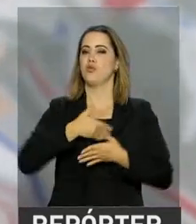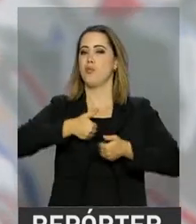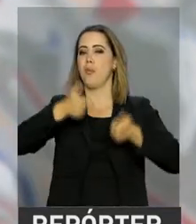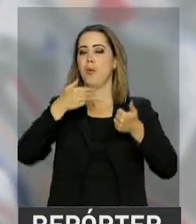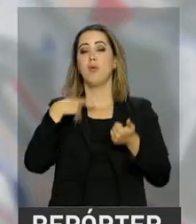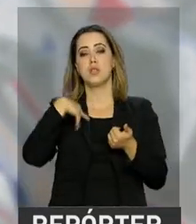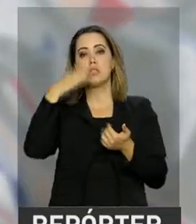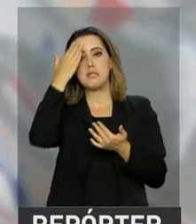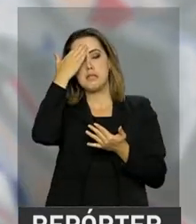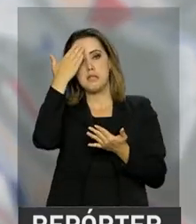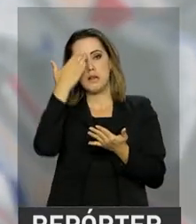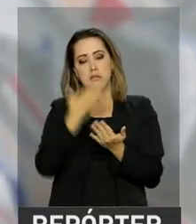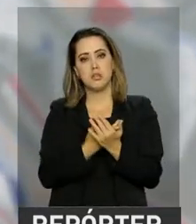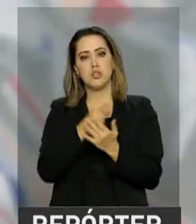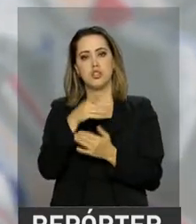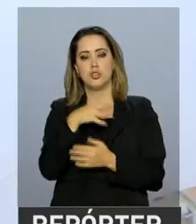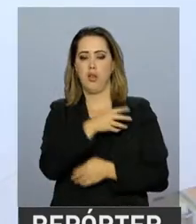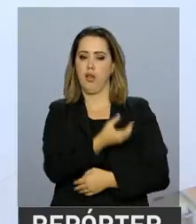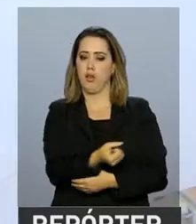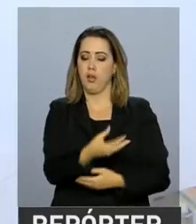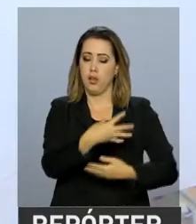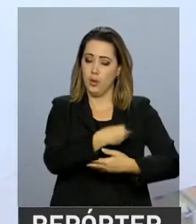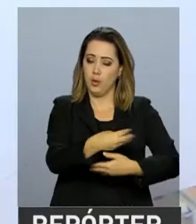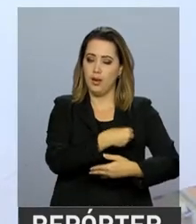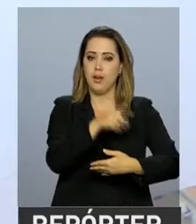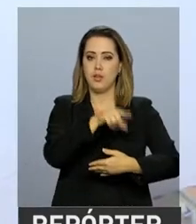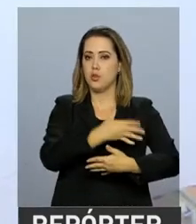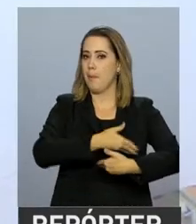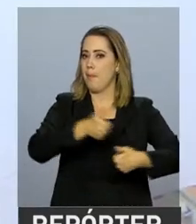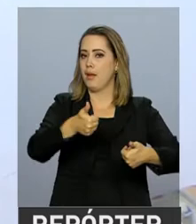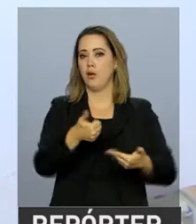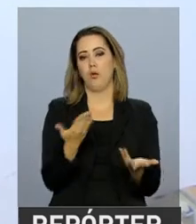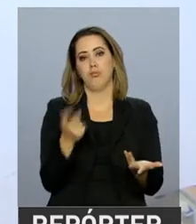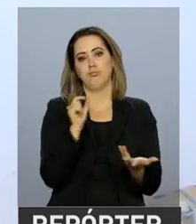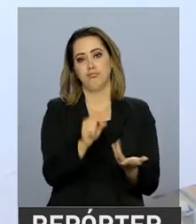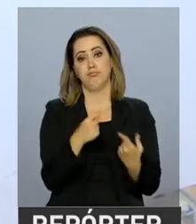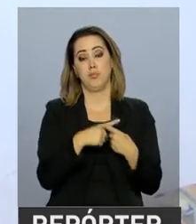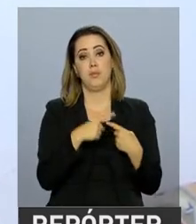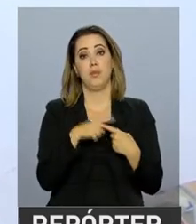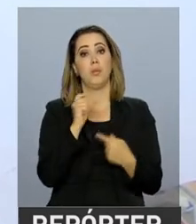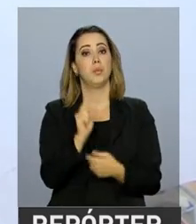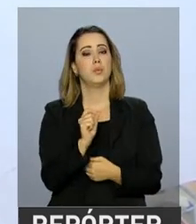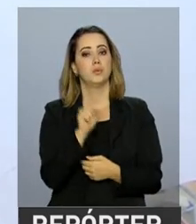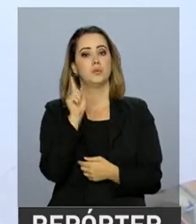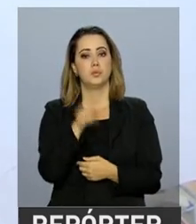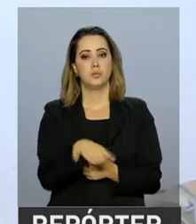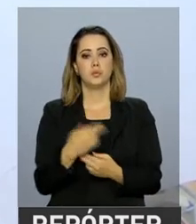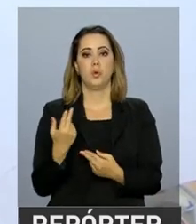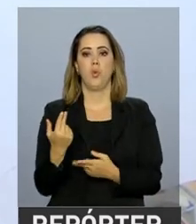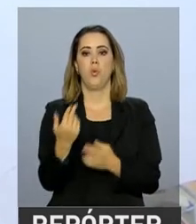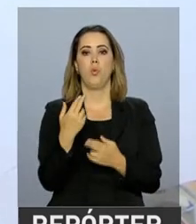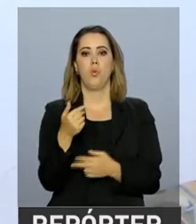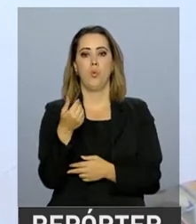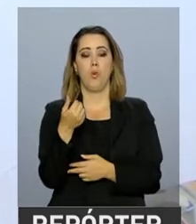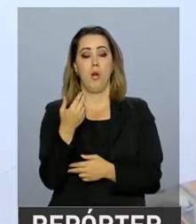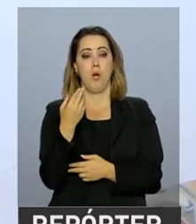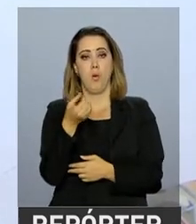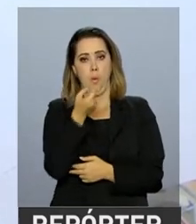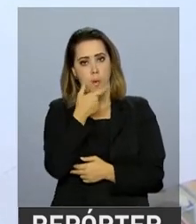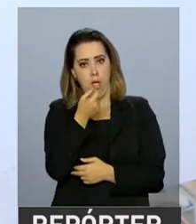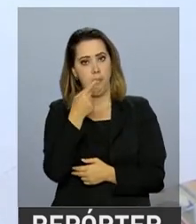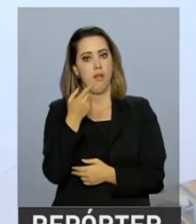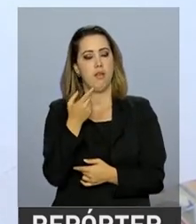dúvidas de que o leite materno é a melhor opção. O leite materno é importante, né, devido a ele ser como um remédio para os bebês, né,